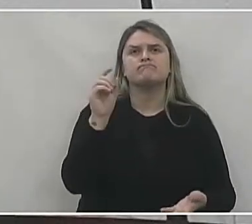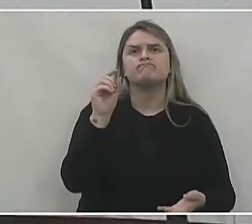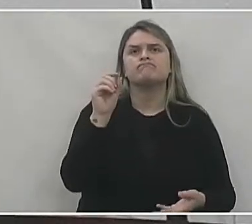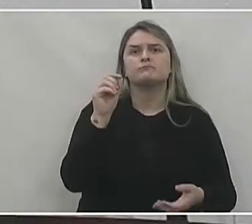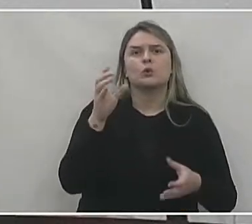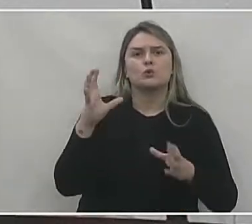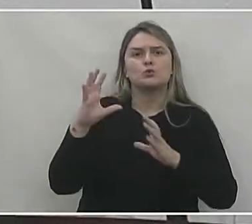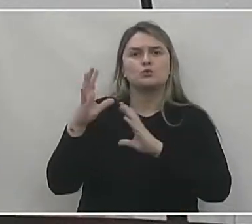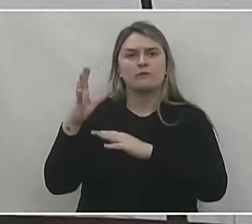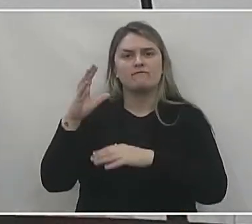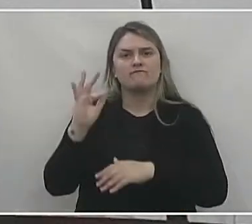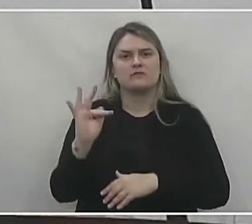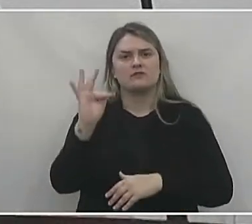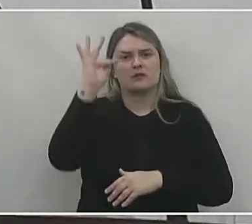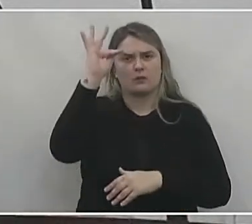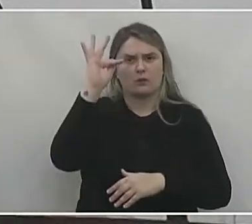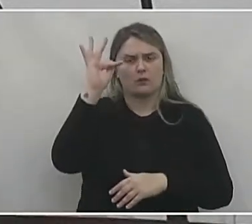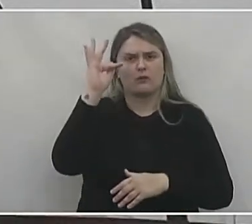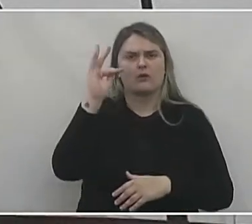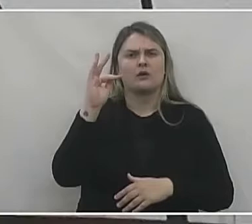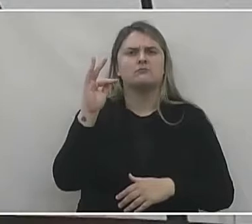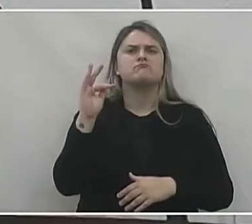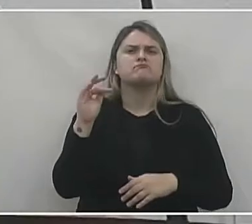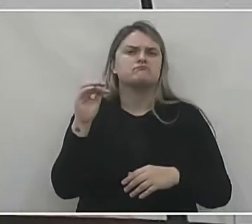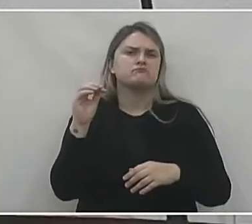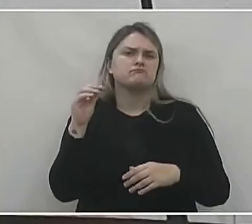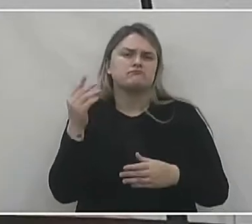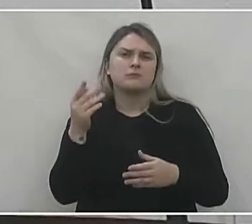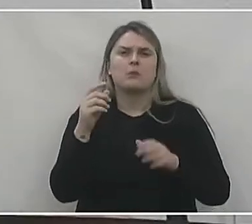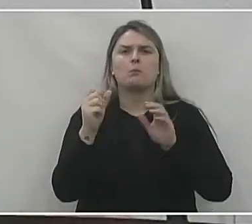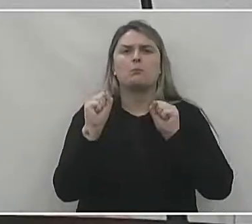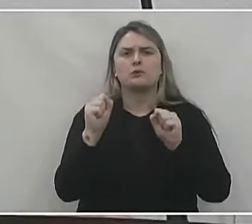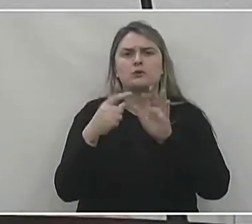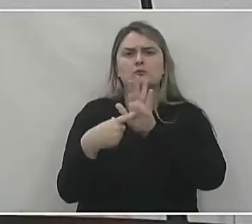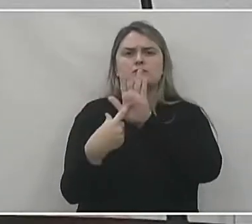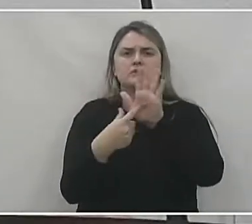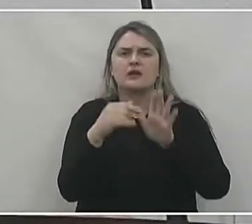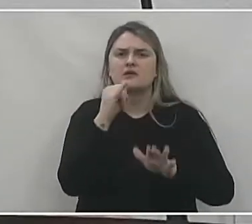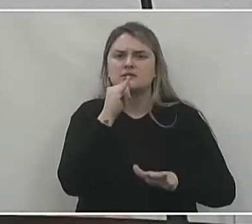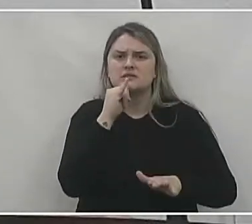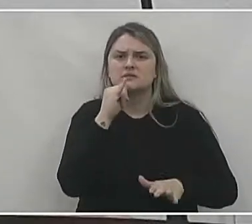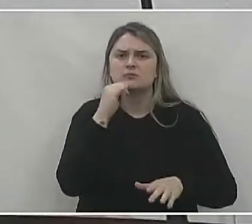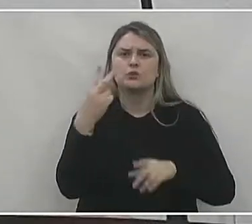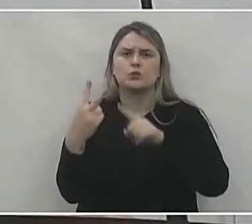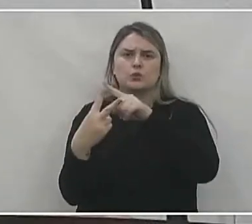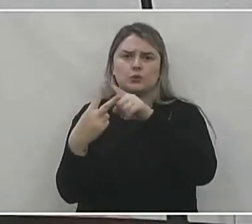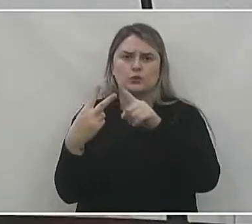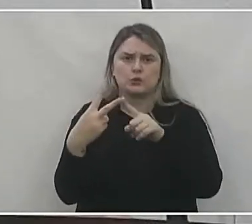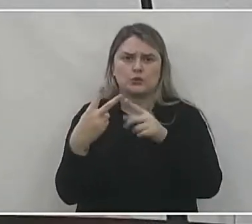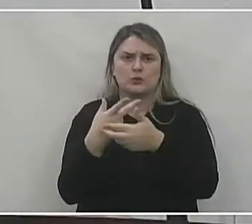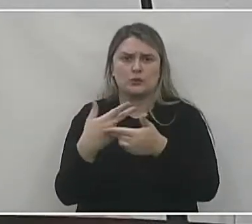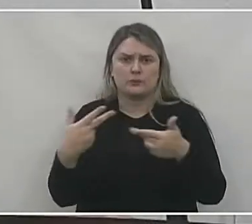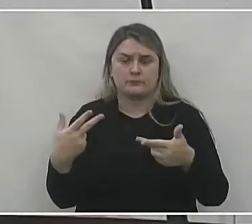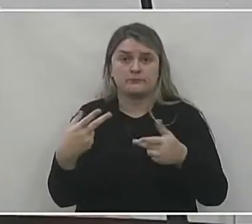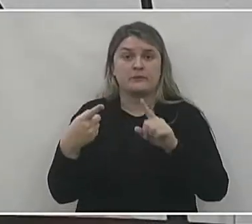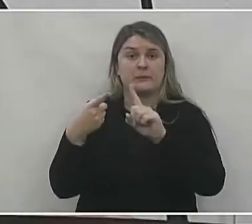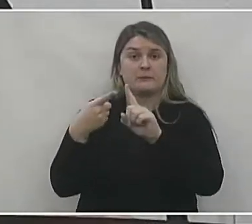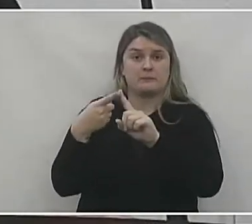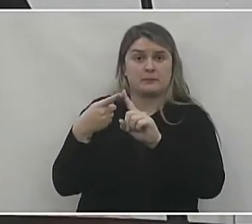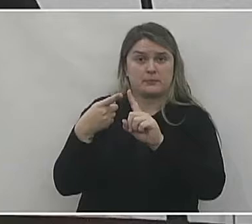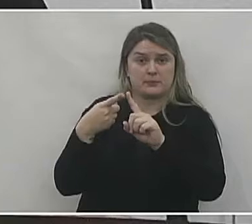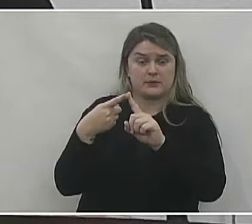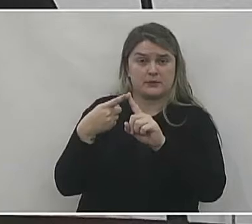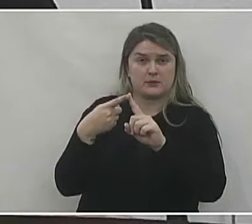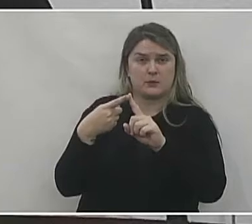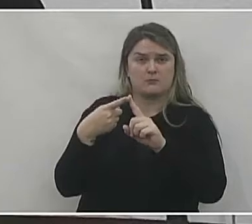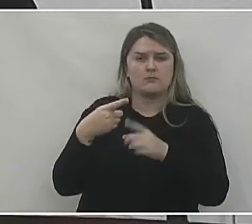um parlamentar federal. Dá para mostrar o exemplo aqui por duas situações. A primeira